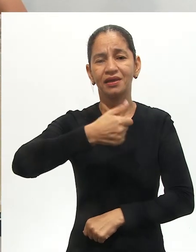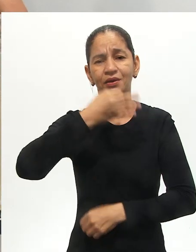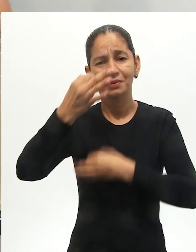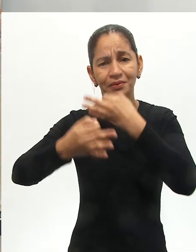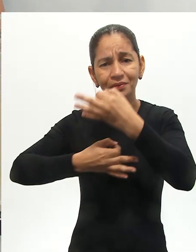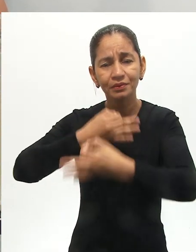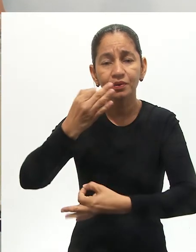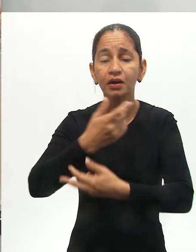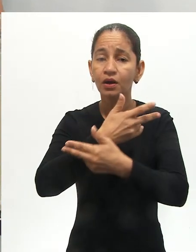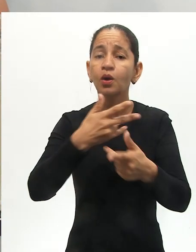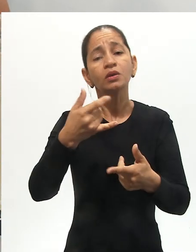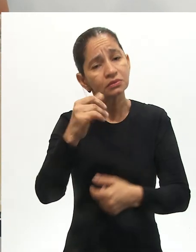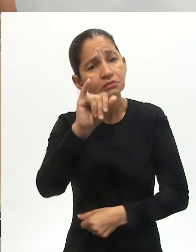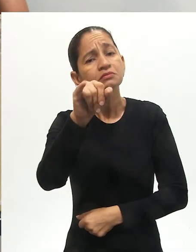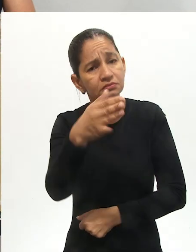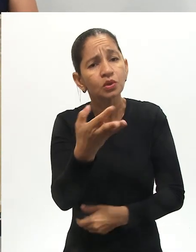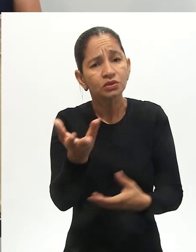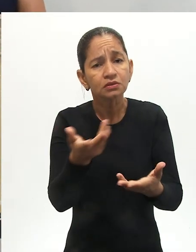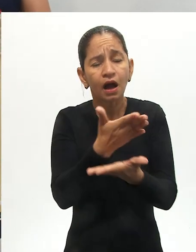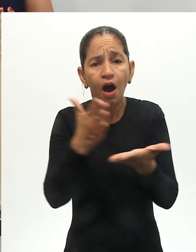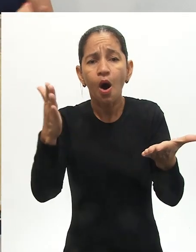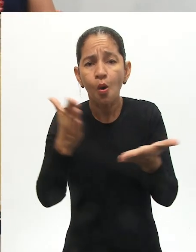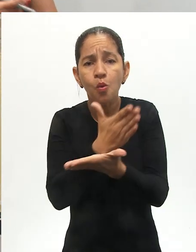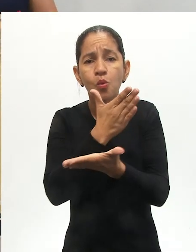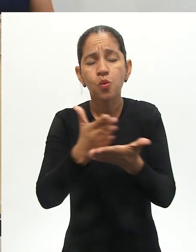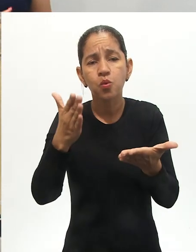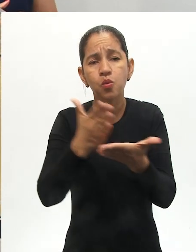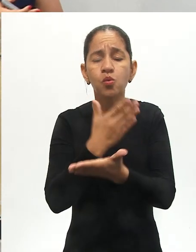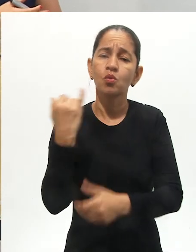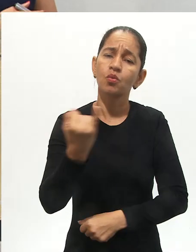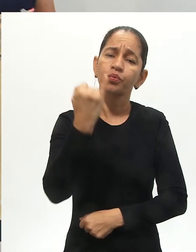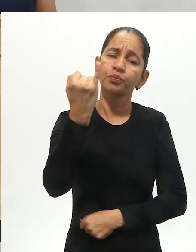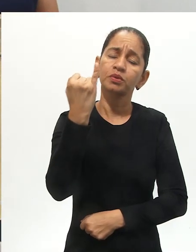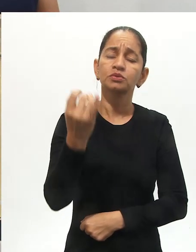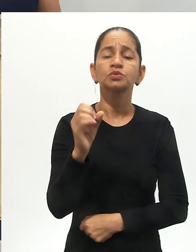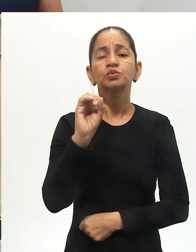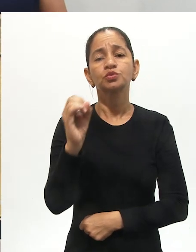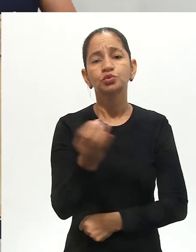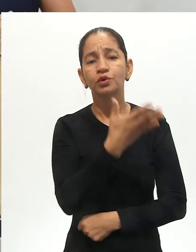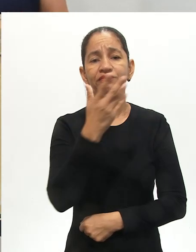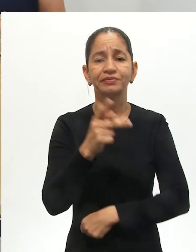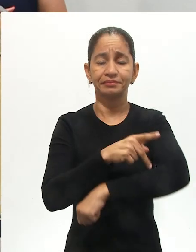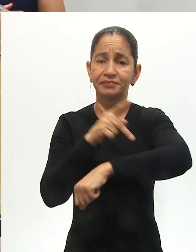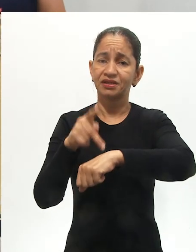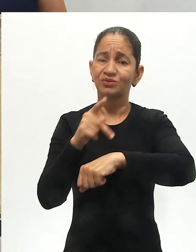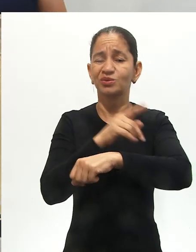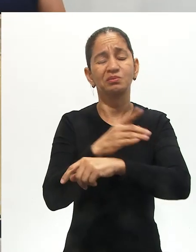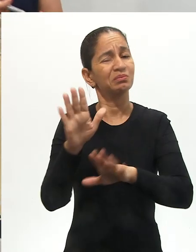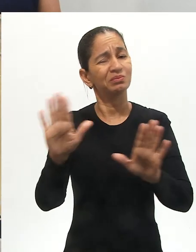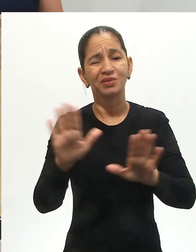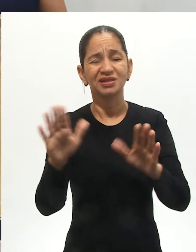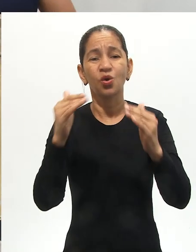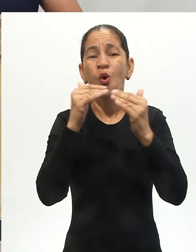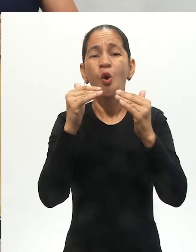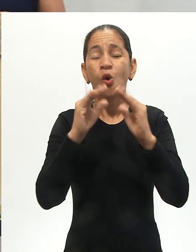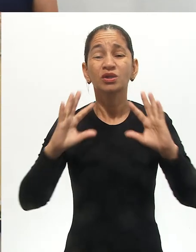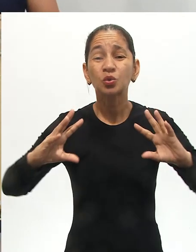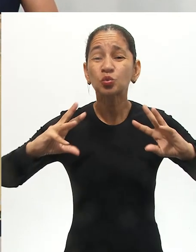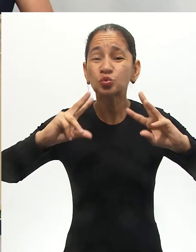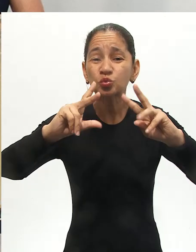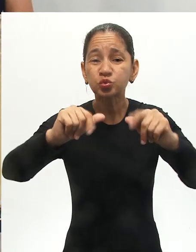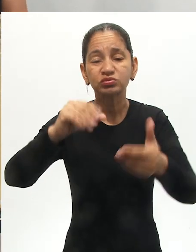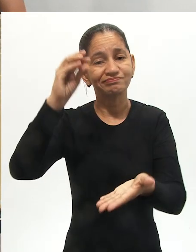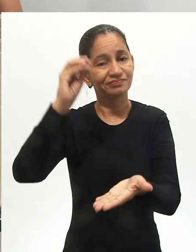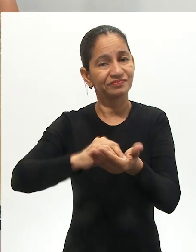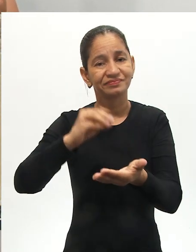considerar importantes inovações trazidas pela pedagogia nova, porém, ele critica a falta